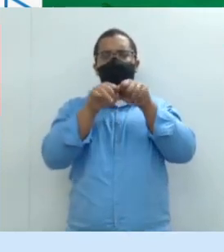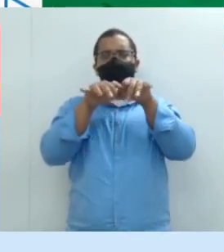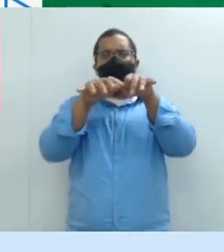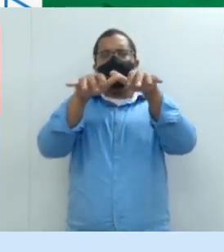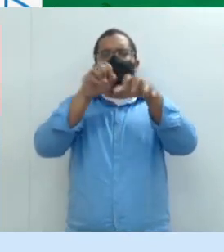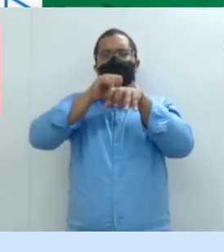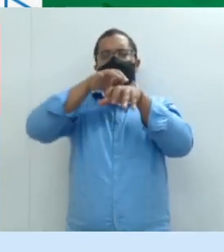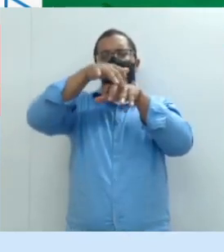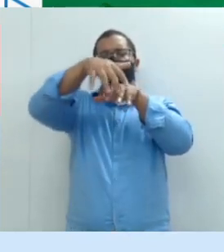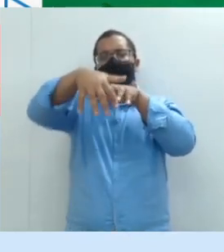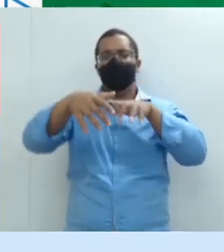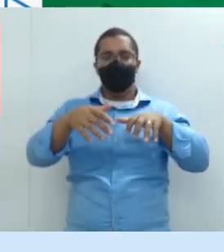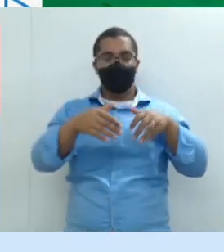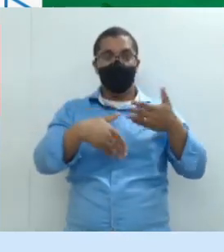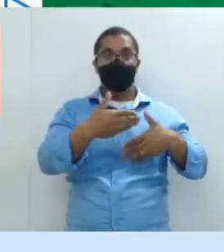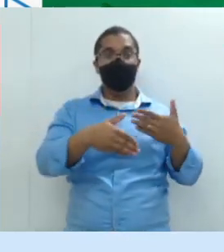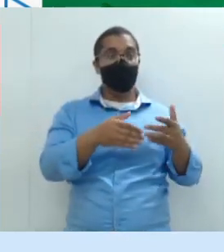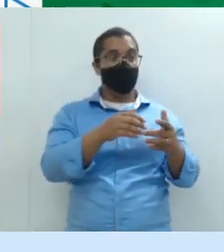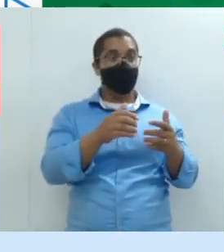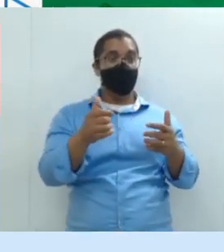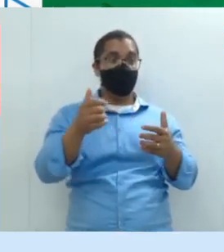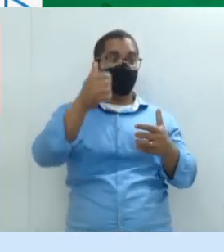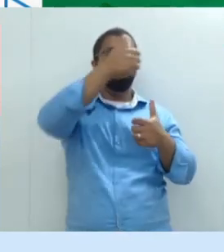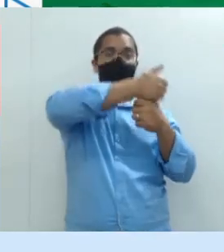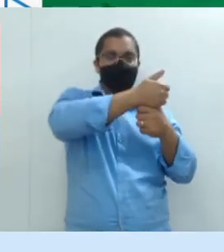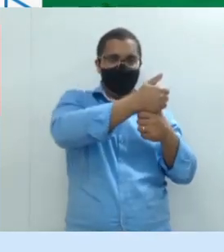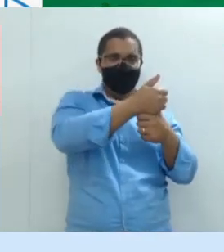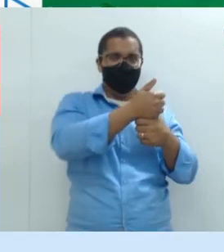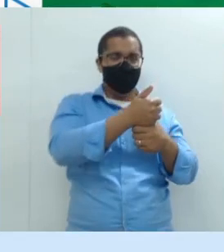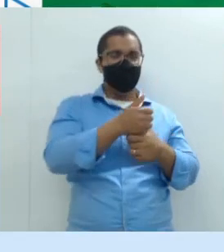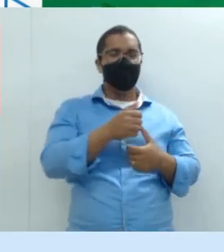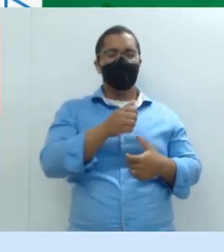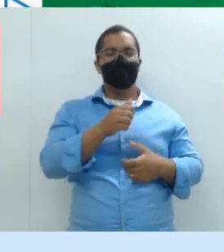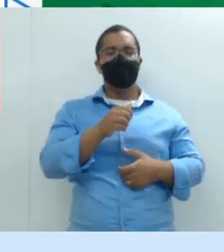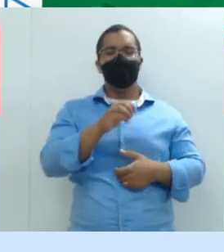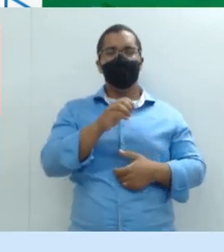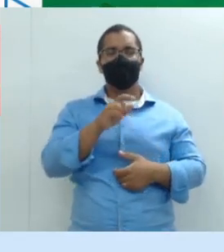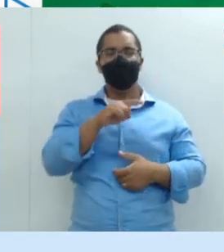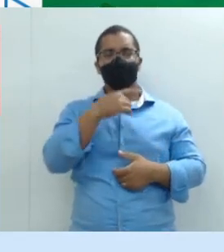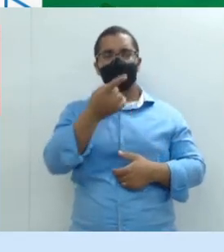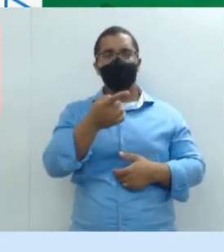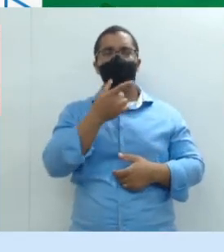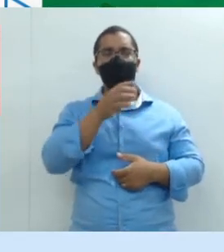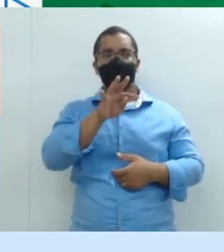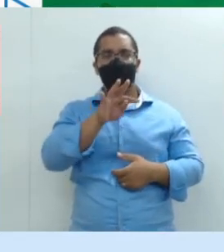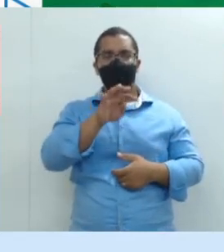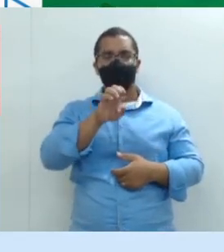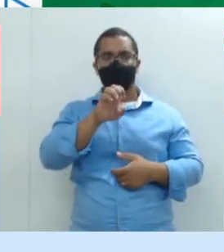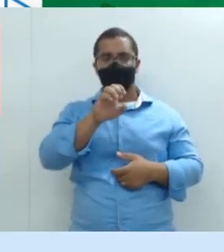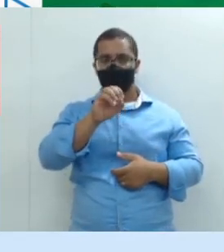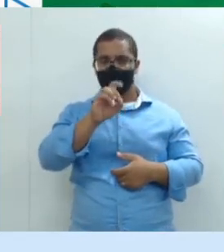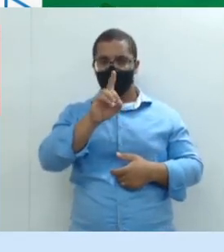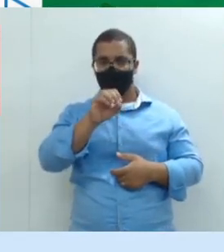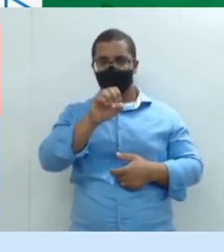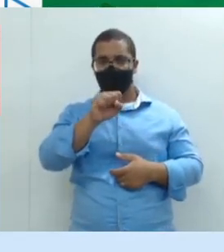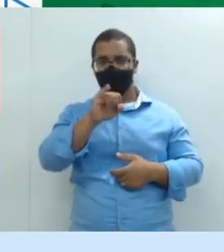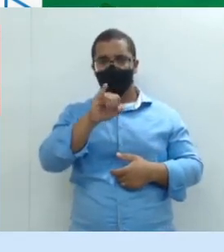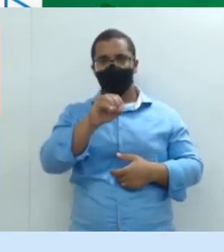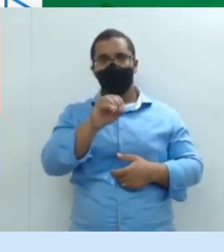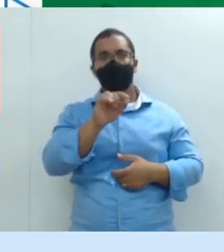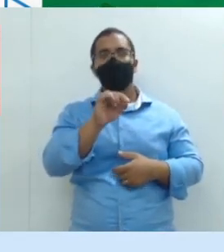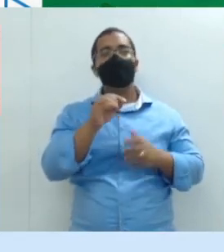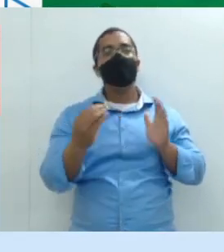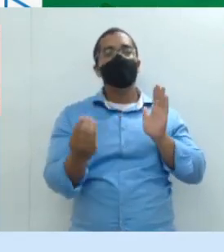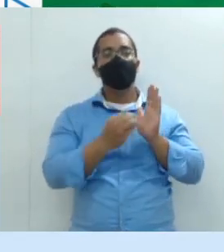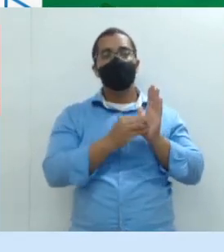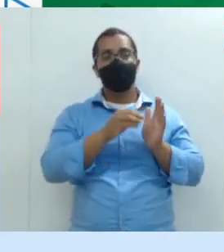um outro imperador posterior a Constantino Teodósio vai em 380 depois de Cristo editar, né, o Edito